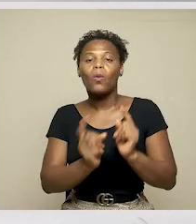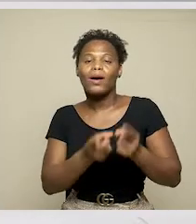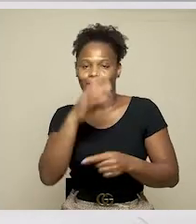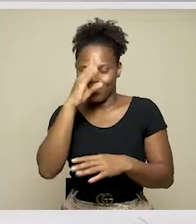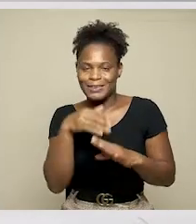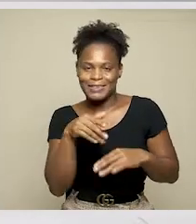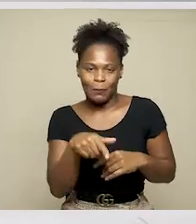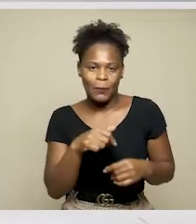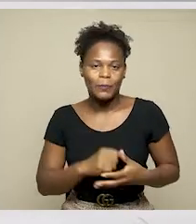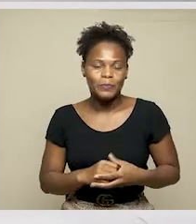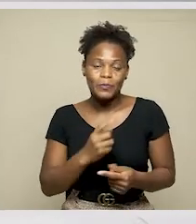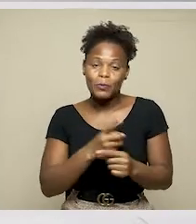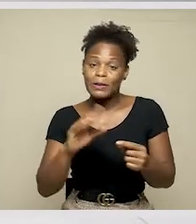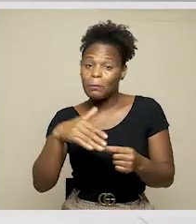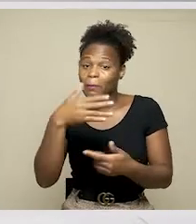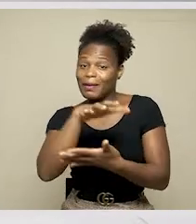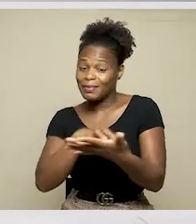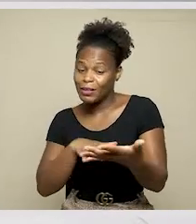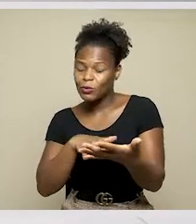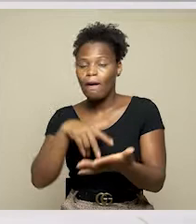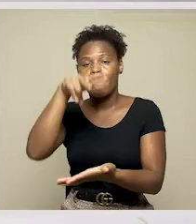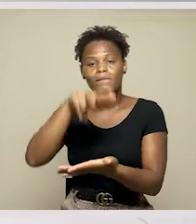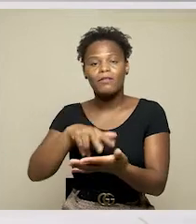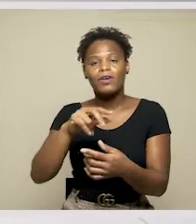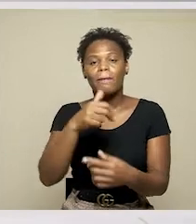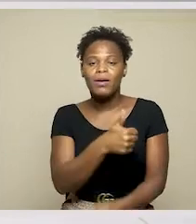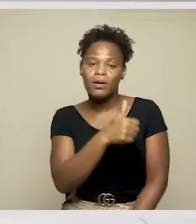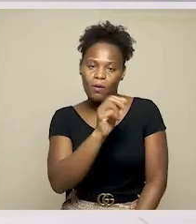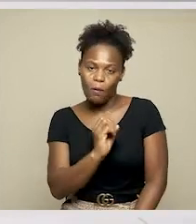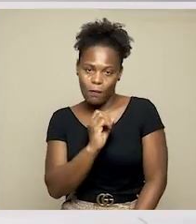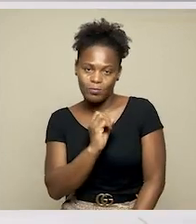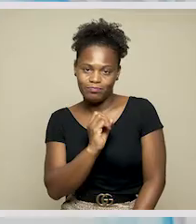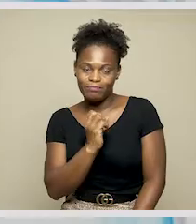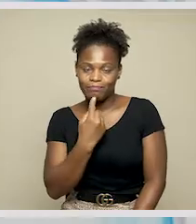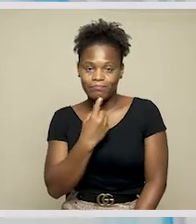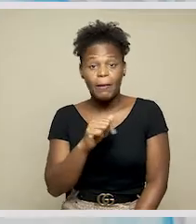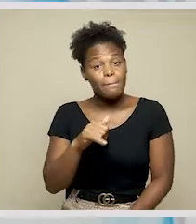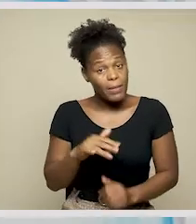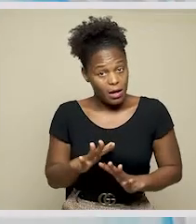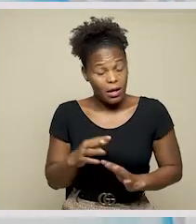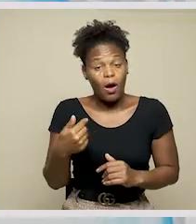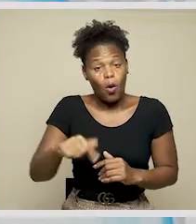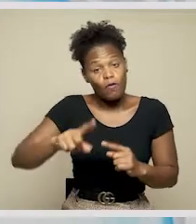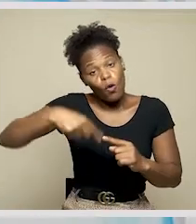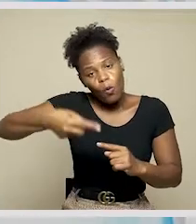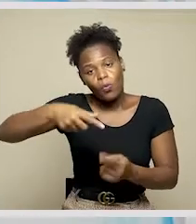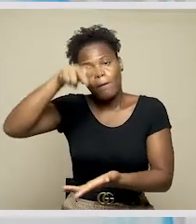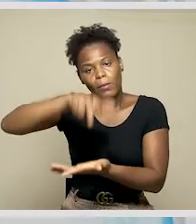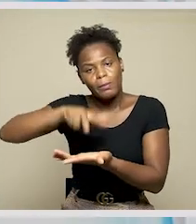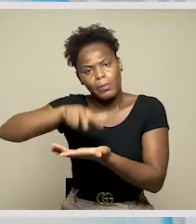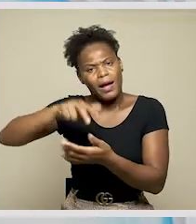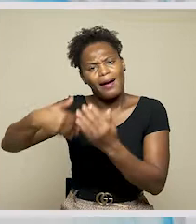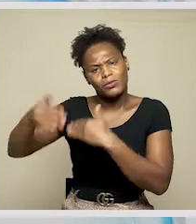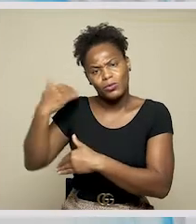aconteceu. Portanto, os primeiros textos foram logo publicados no Boletim Oficial. Mas houve outras publicações